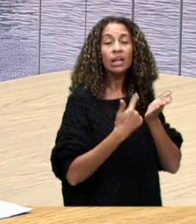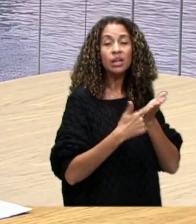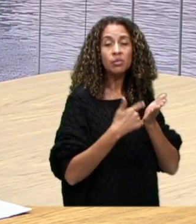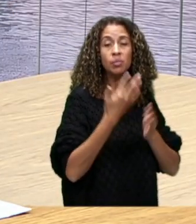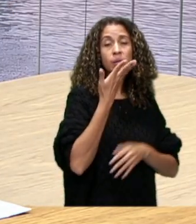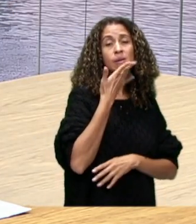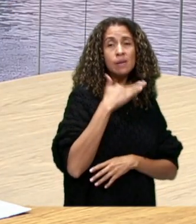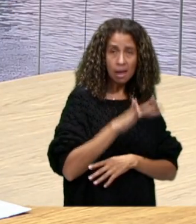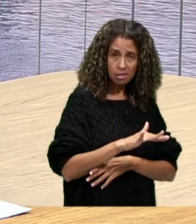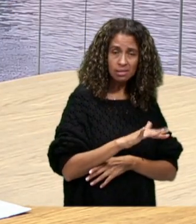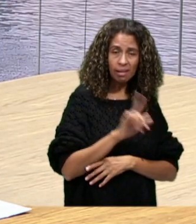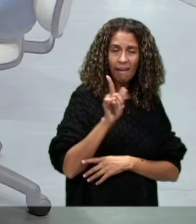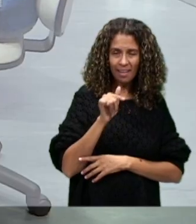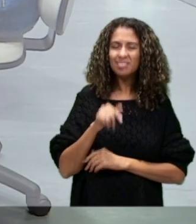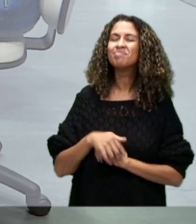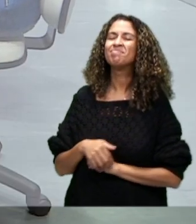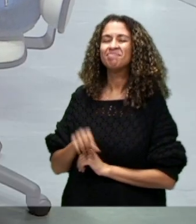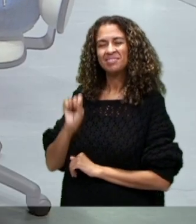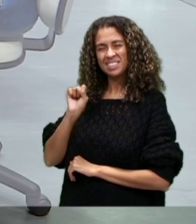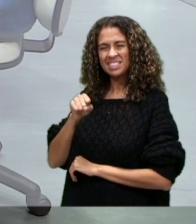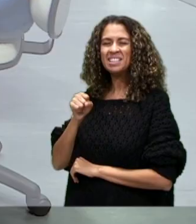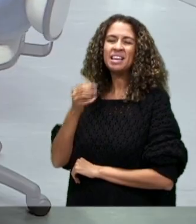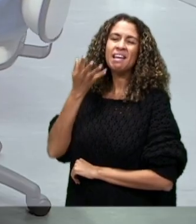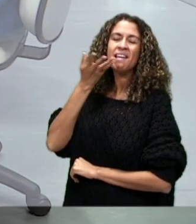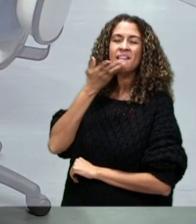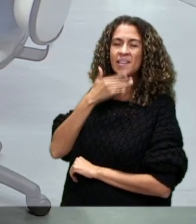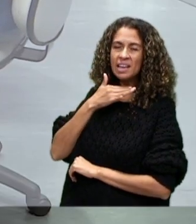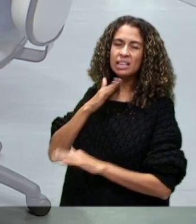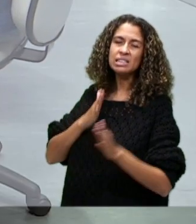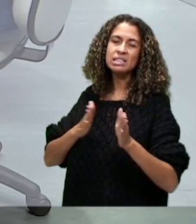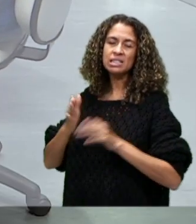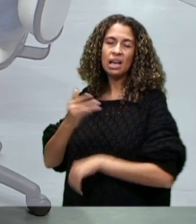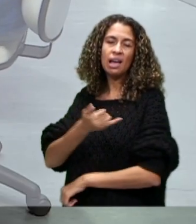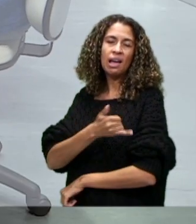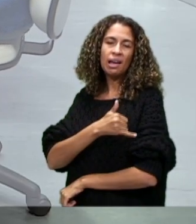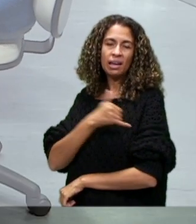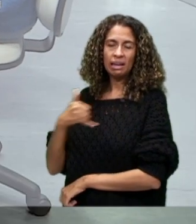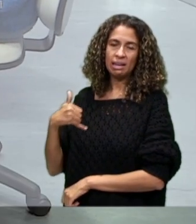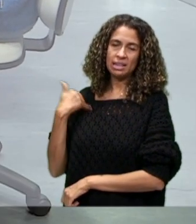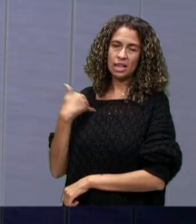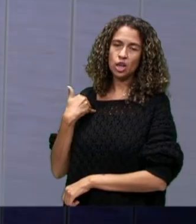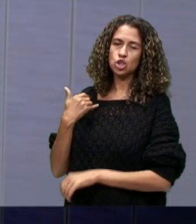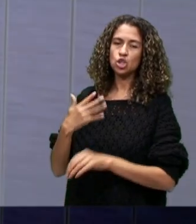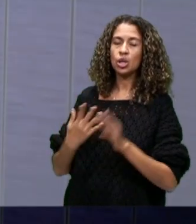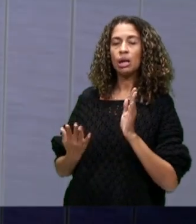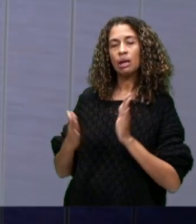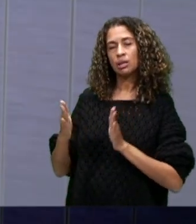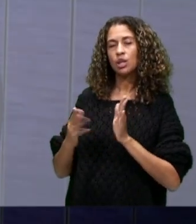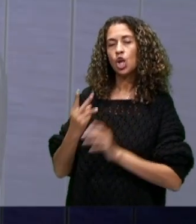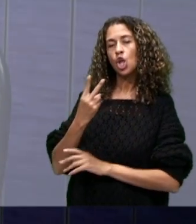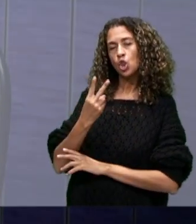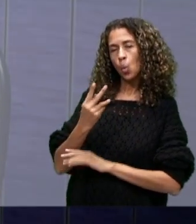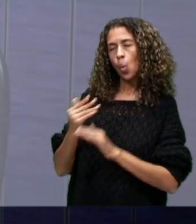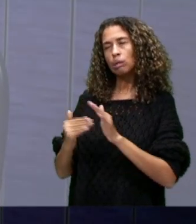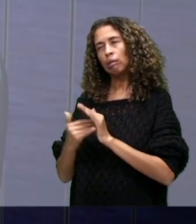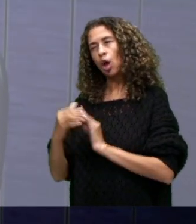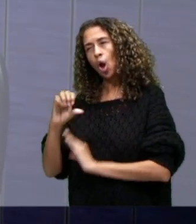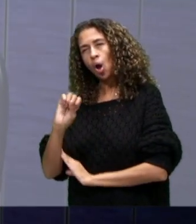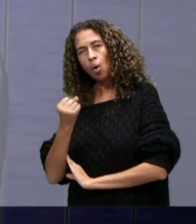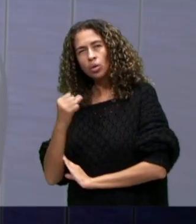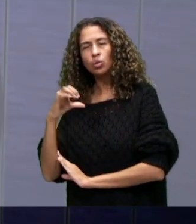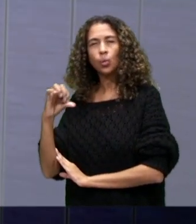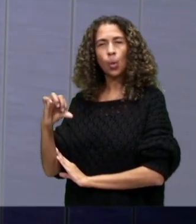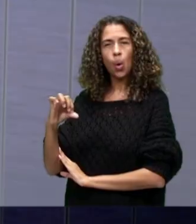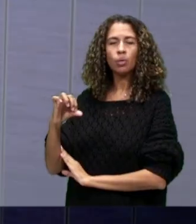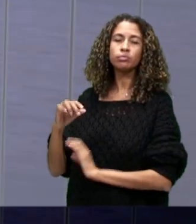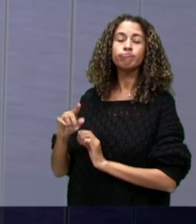crianças pequenas, né? Isso, é para crianças entre 2 e 8, 9 anos. É e lindíssimo. A